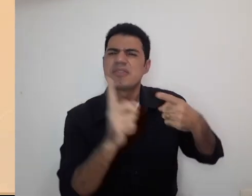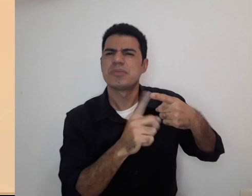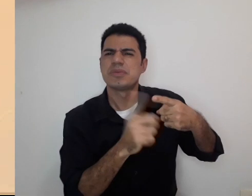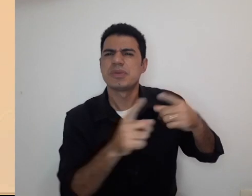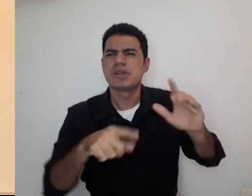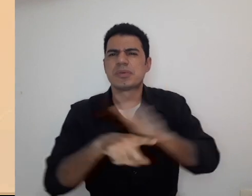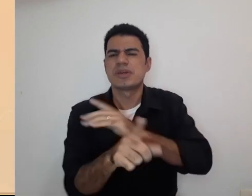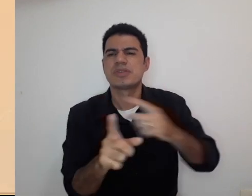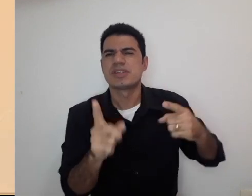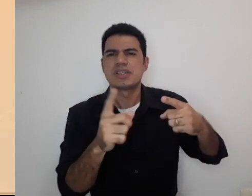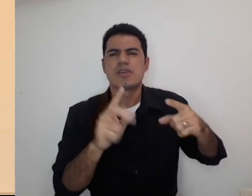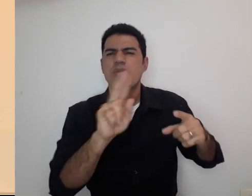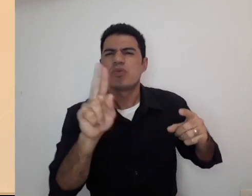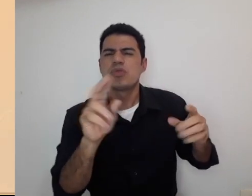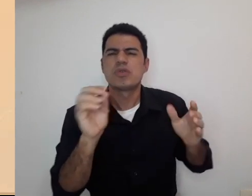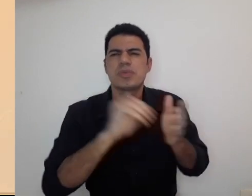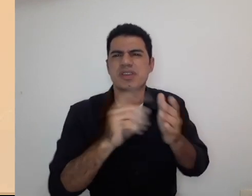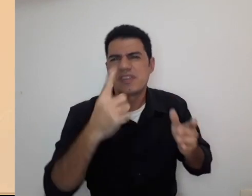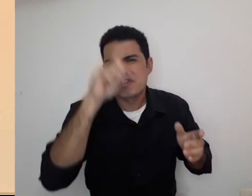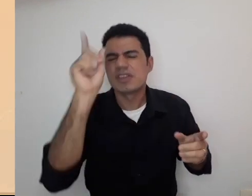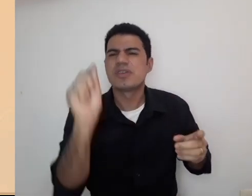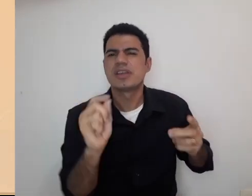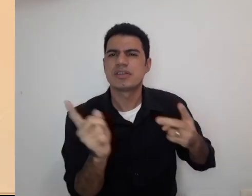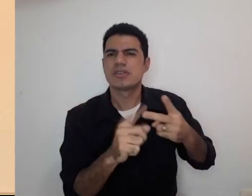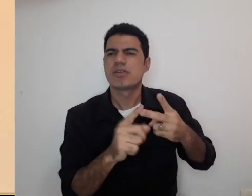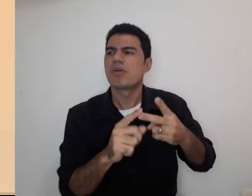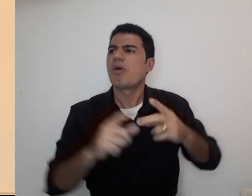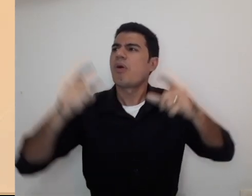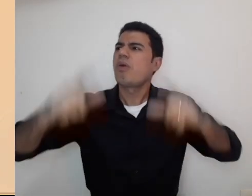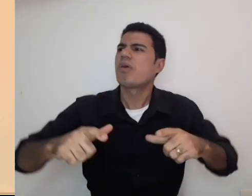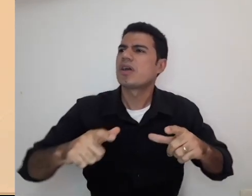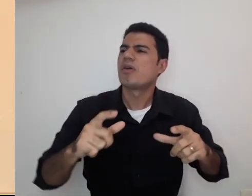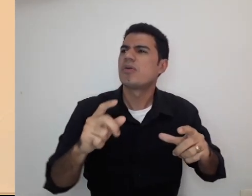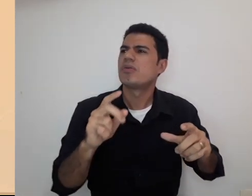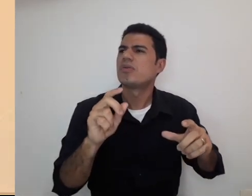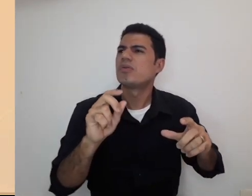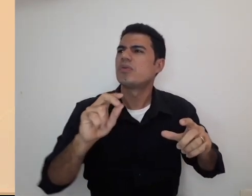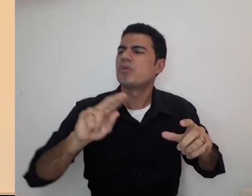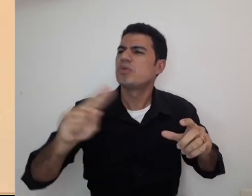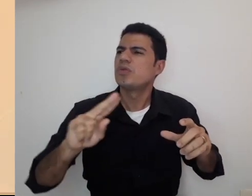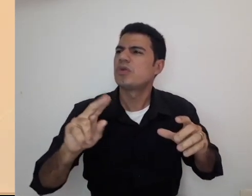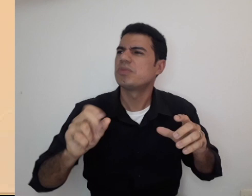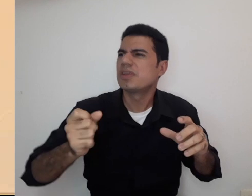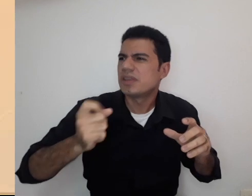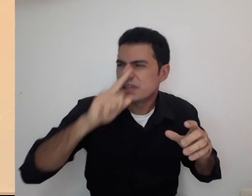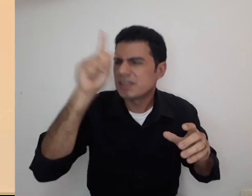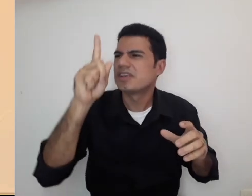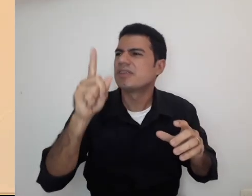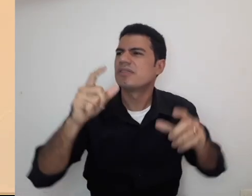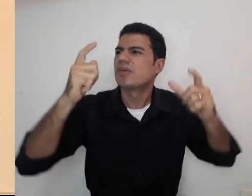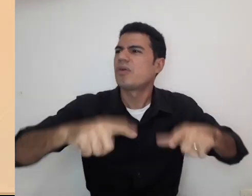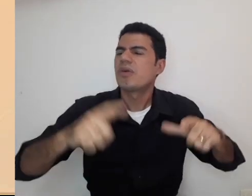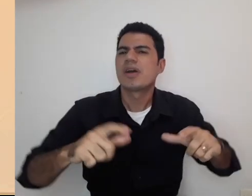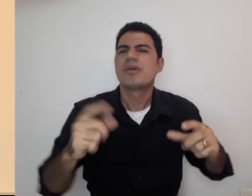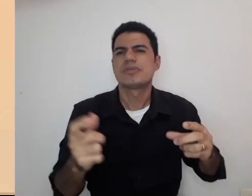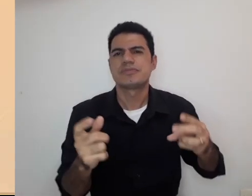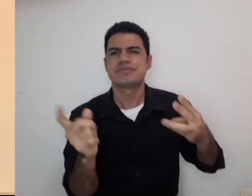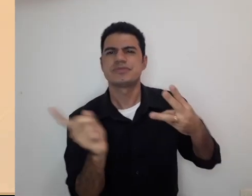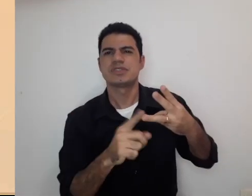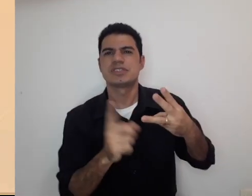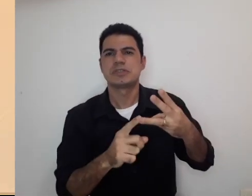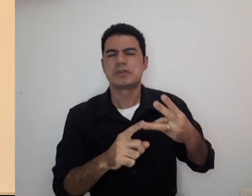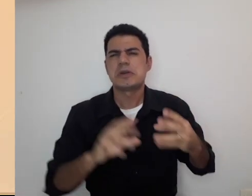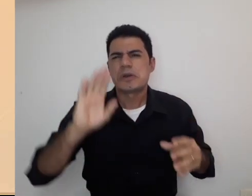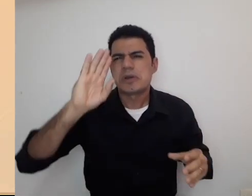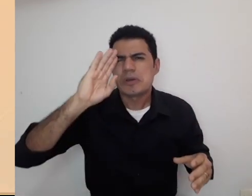lá. De onde vieram esses nomes? Né? De onde veio o nome das notas musicais? E qual o propósito desses